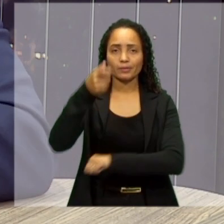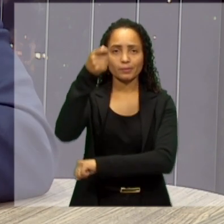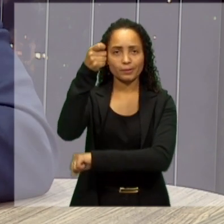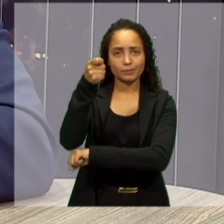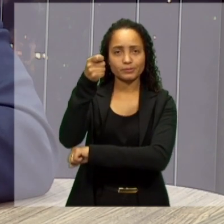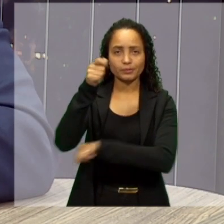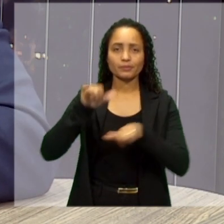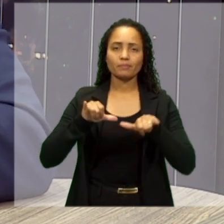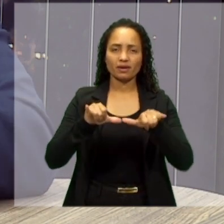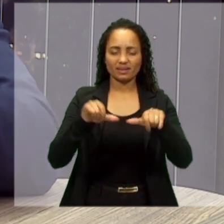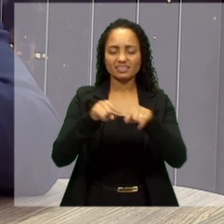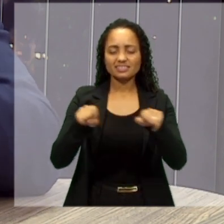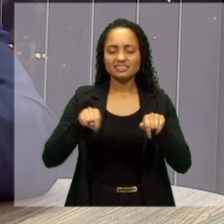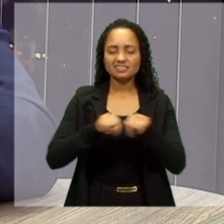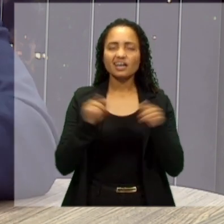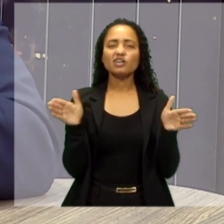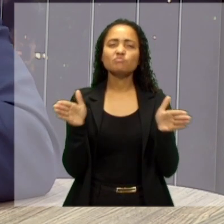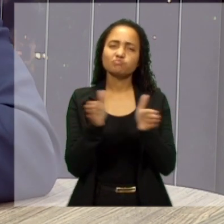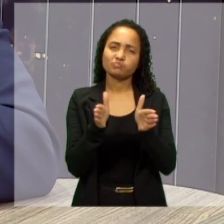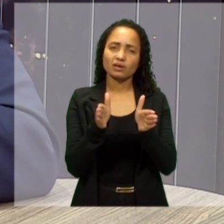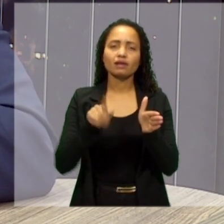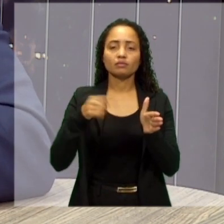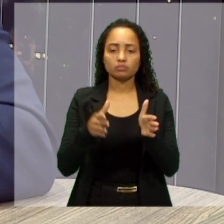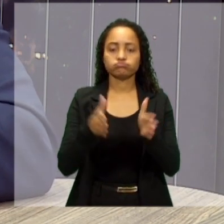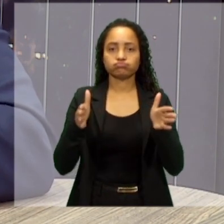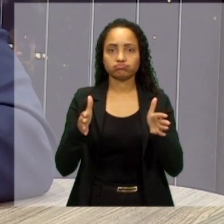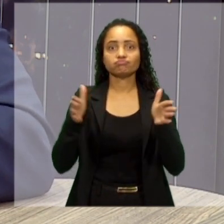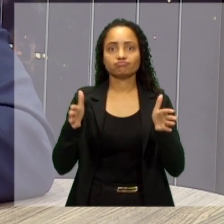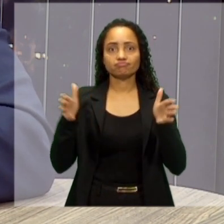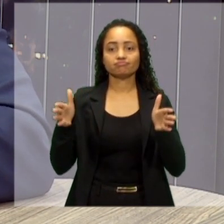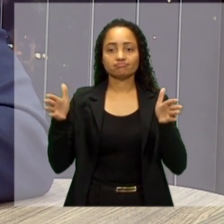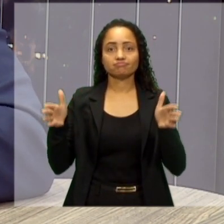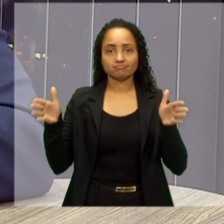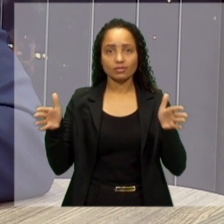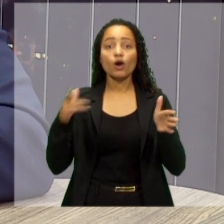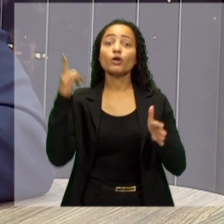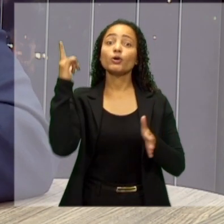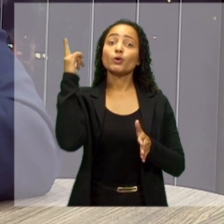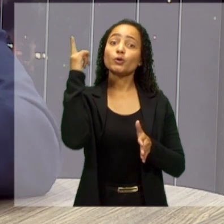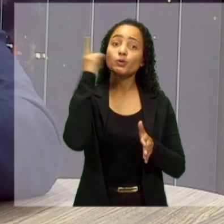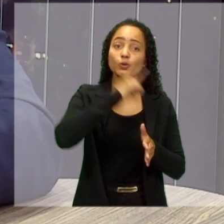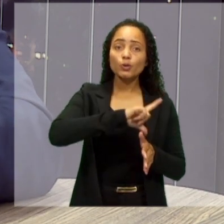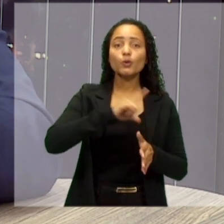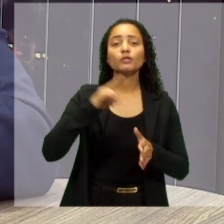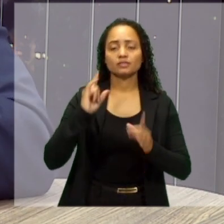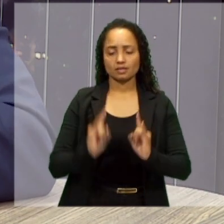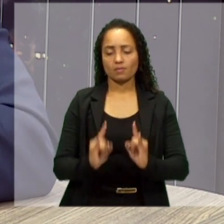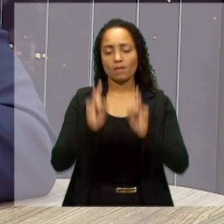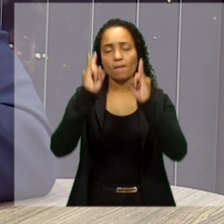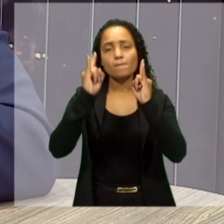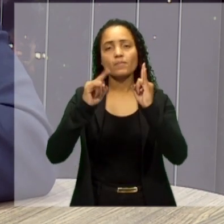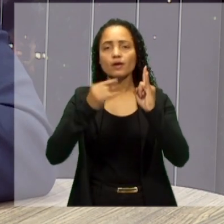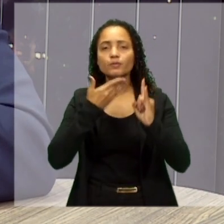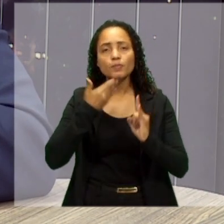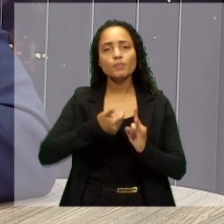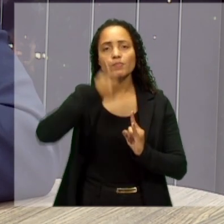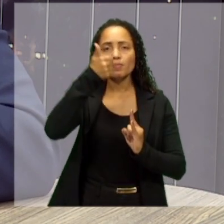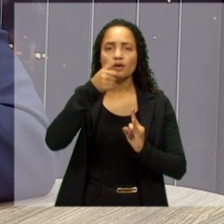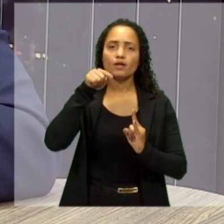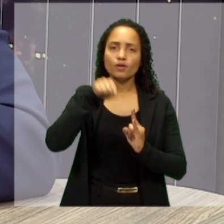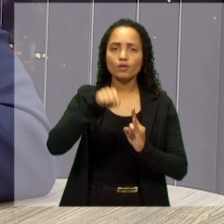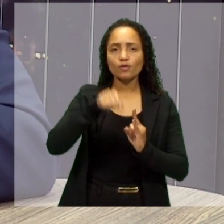salinha pequena, a Defensoria Pública foi crescendo, até que conseguimos um prédio maior que atendesse melhor a